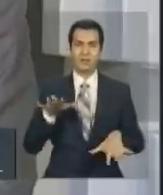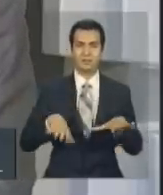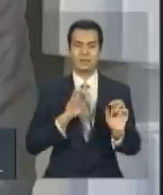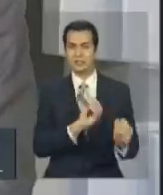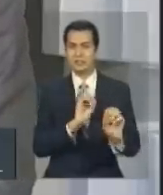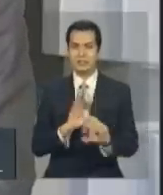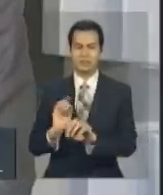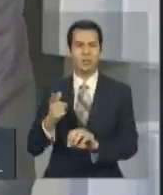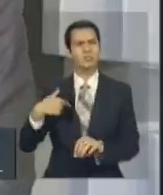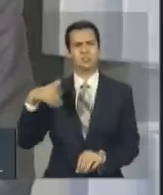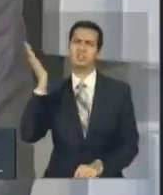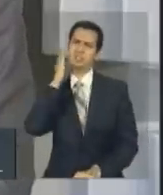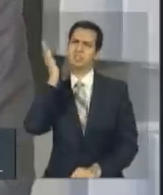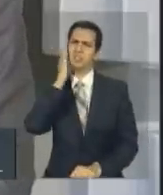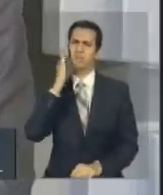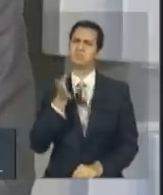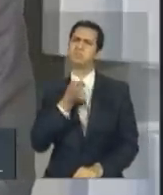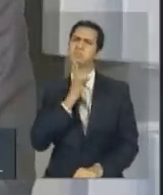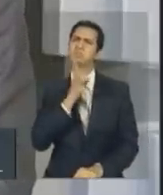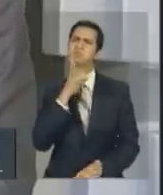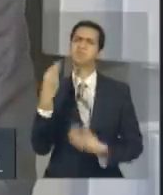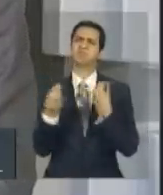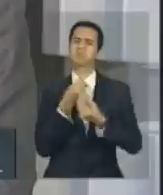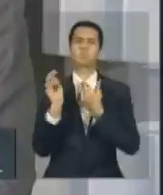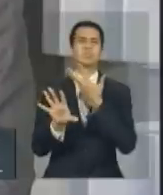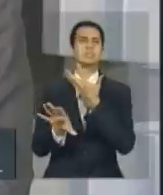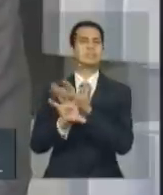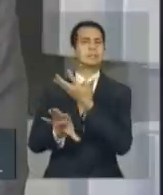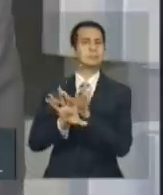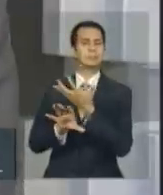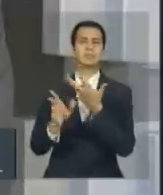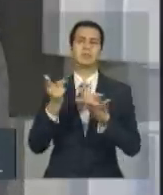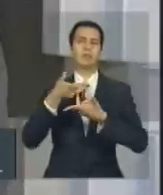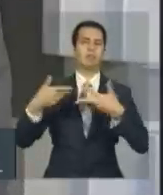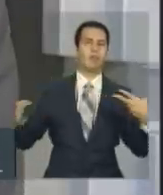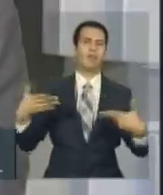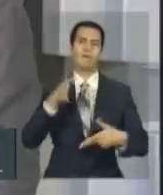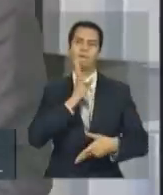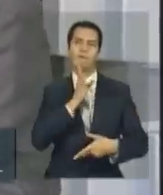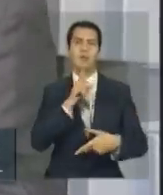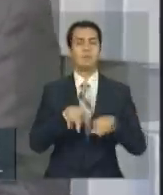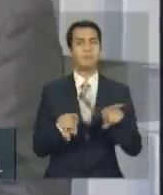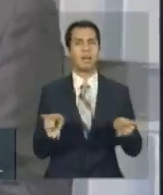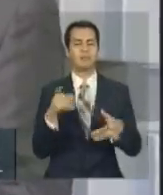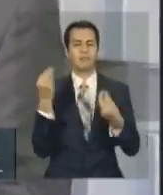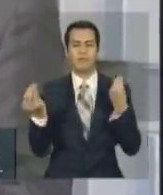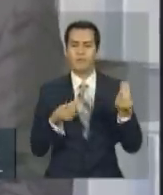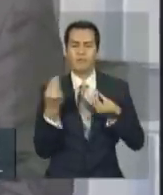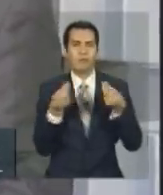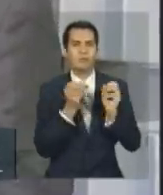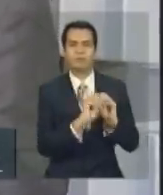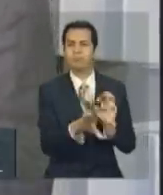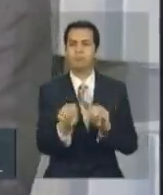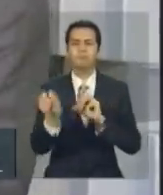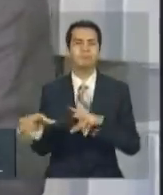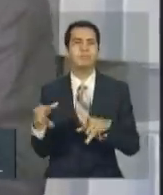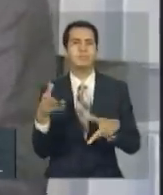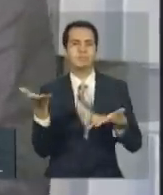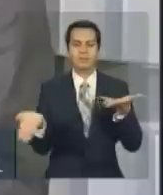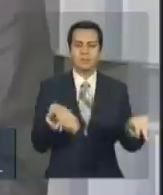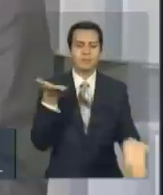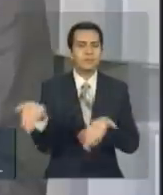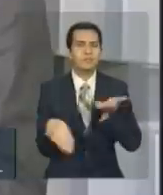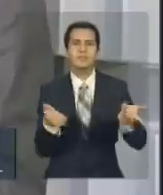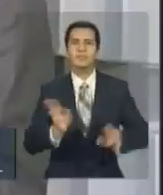o domínio já daquela disciplina, daqueles conteúdos, mas você se sente na obrigação de abordá-los